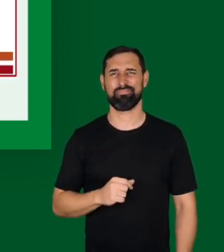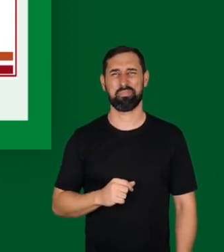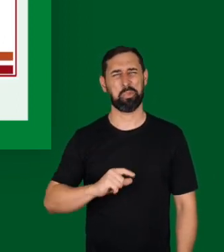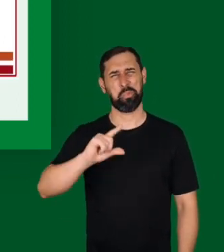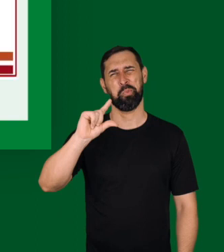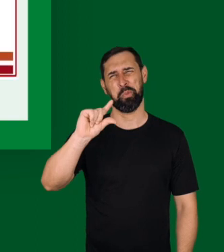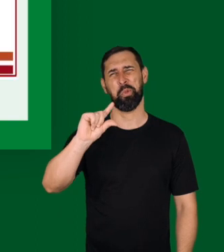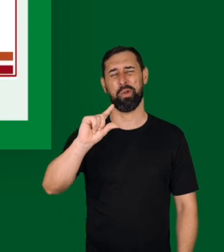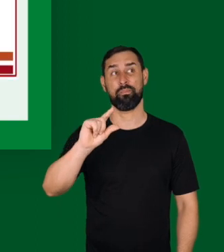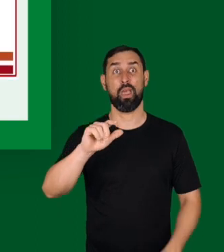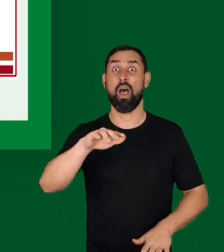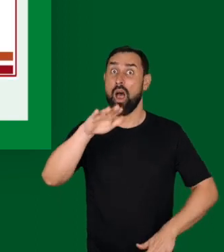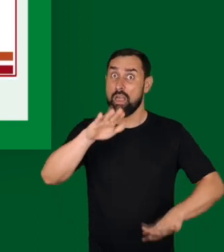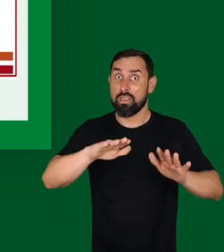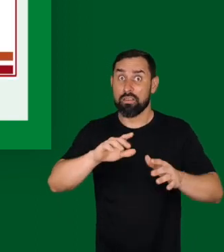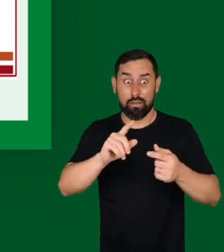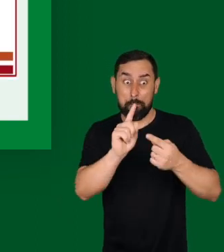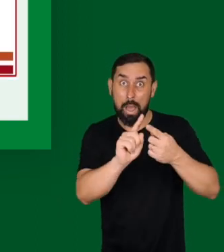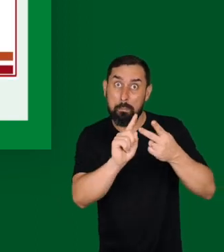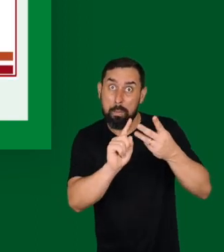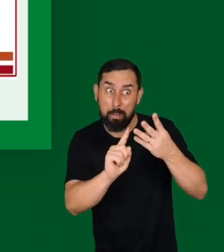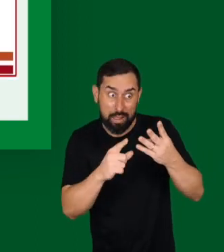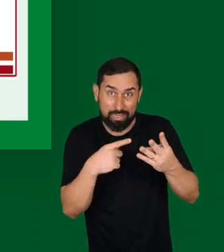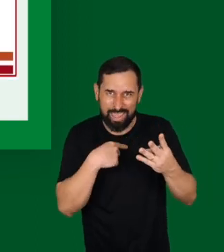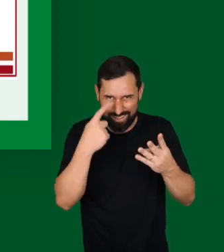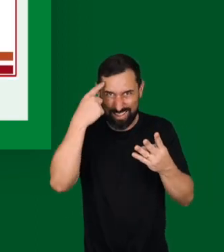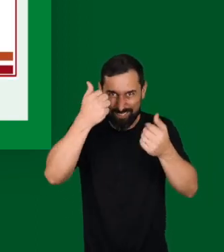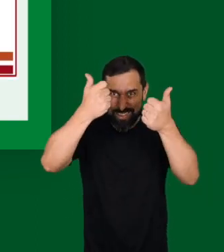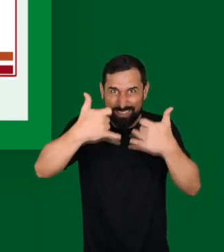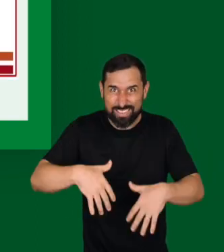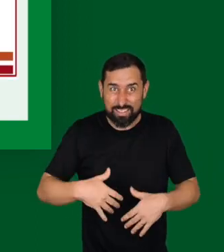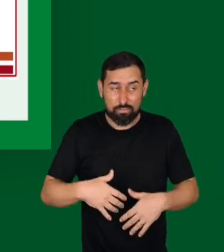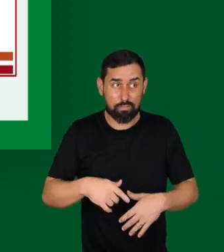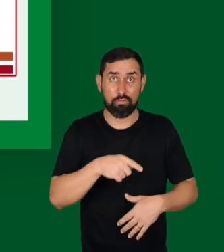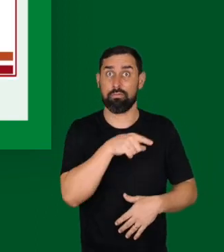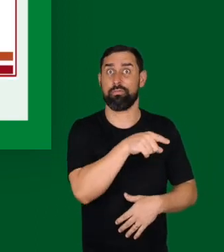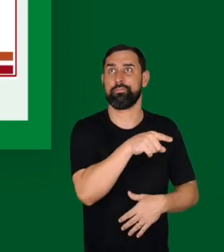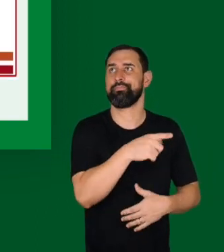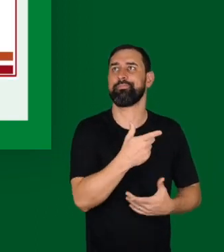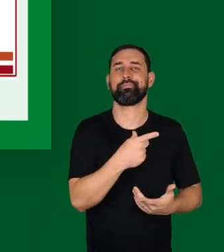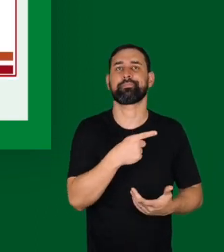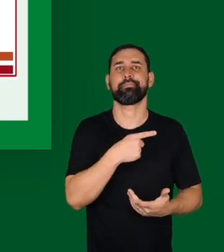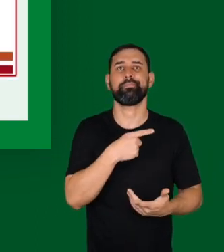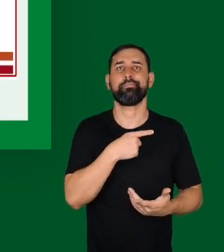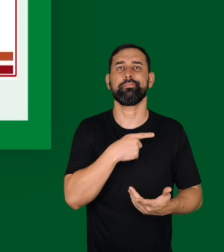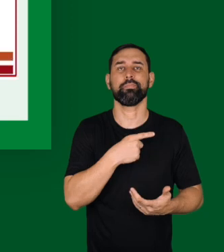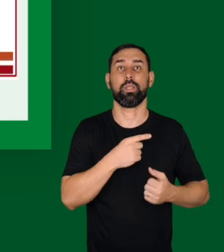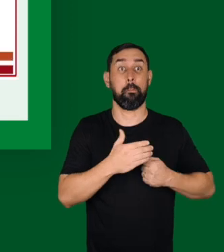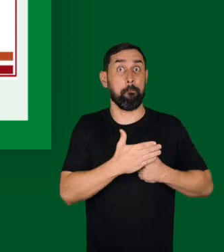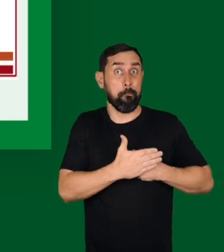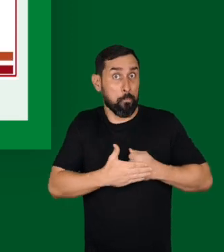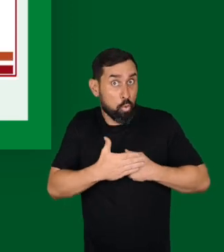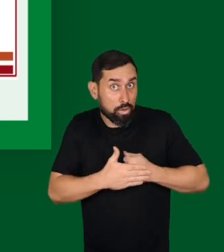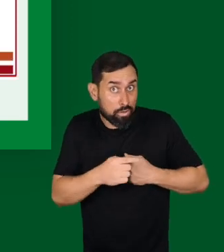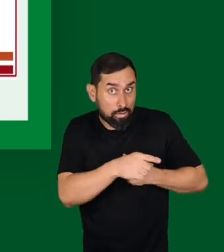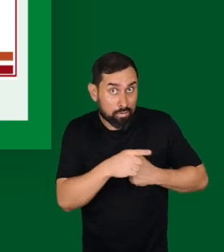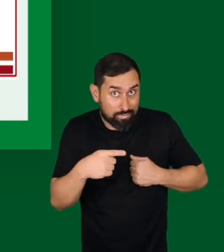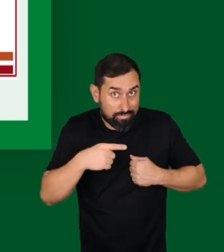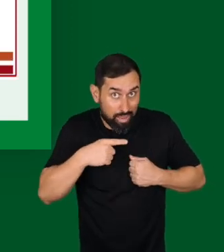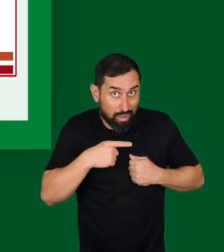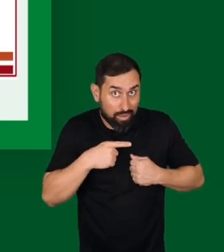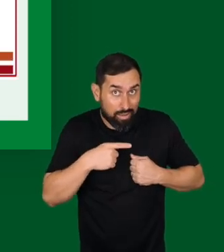marca-passo transcutâneo e transvenoso em pediatria. São nessas situações que eu falei, geralmente naquele paciente que